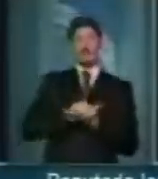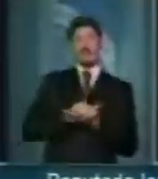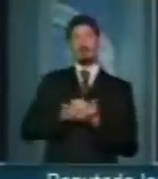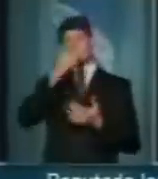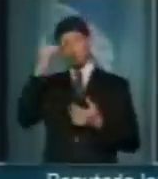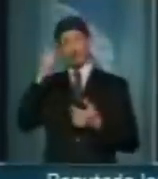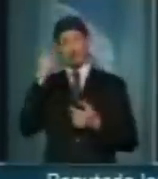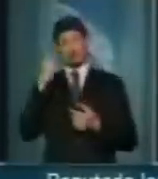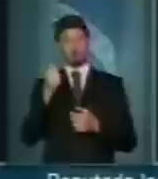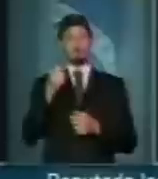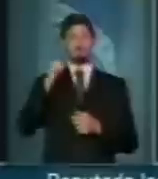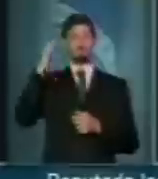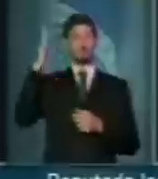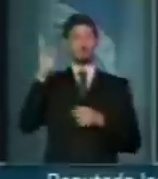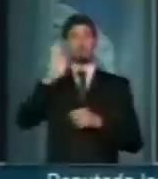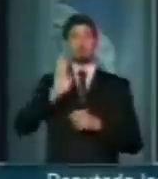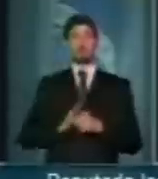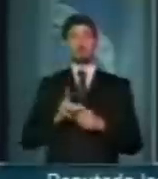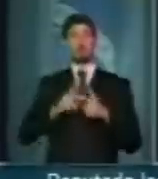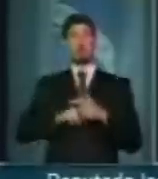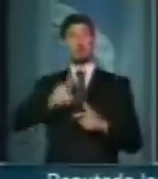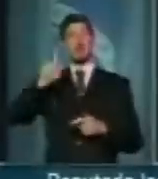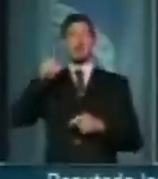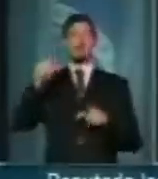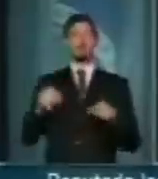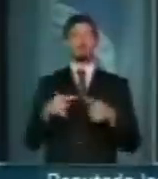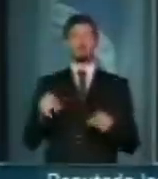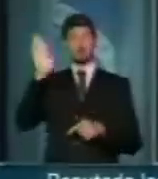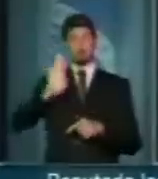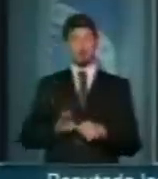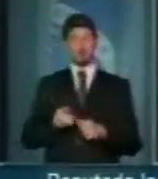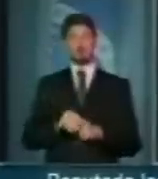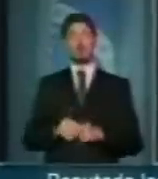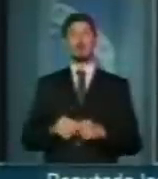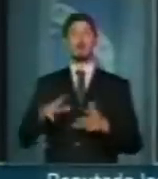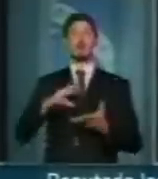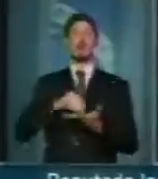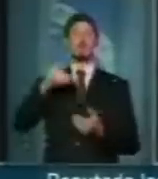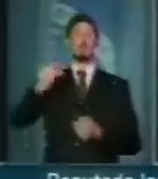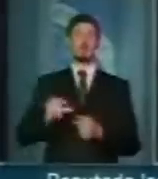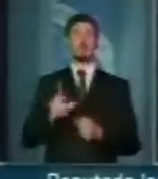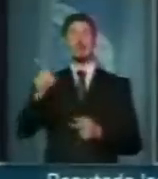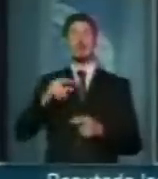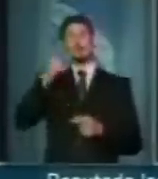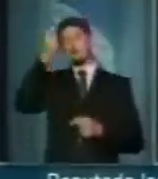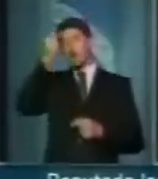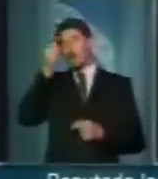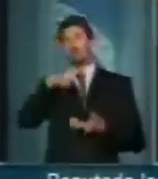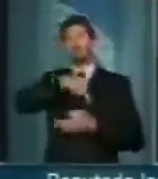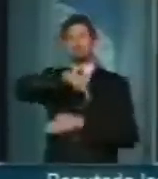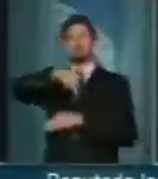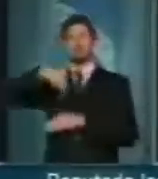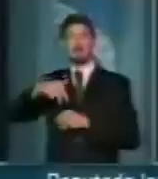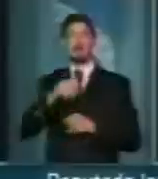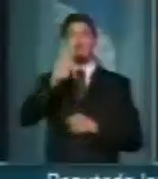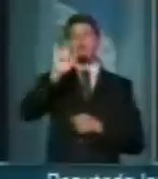de fora do Brasil, porque lá a música brasileira é a menos gravada. Lá se grava Michael Jackson, se grava